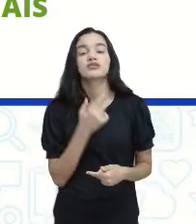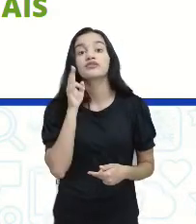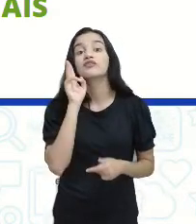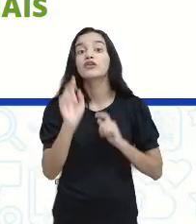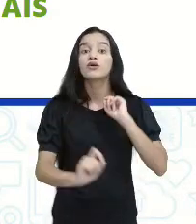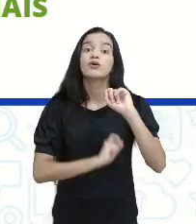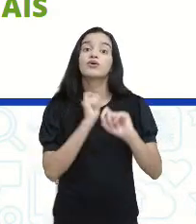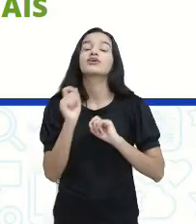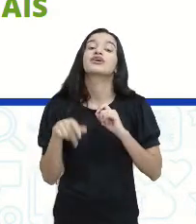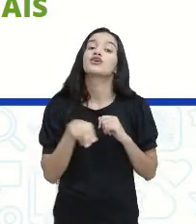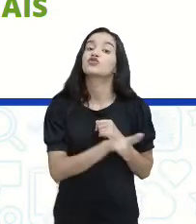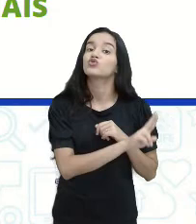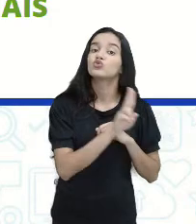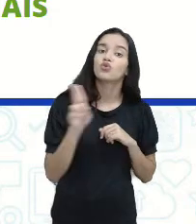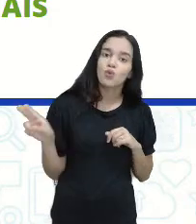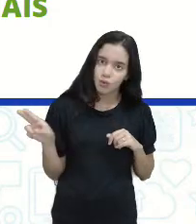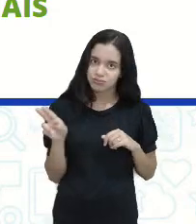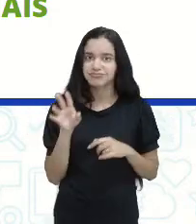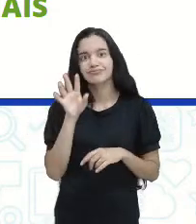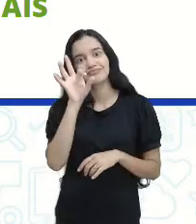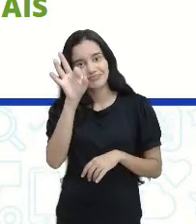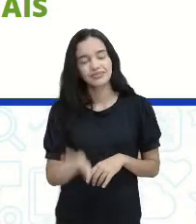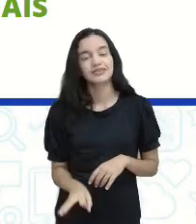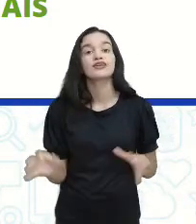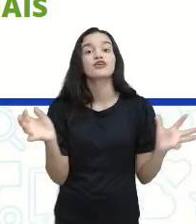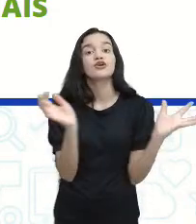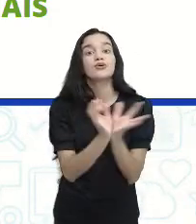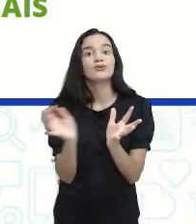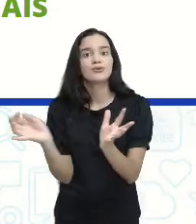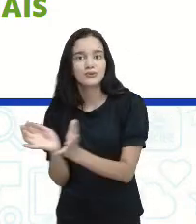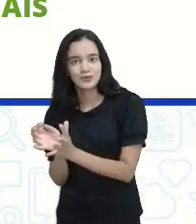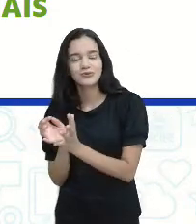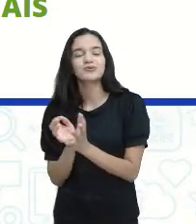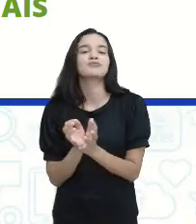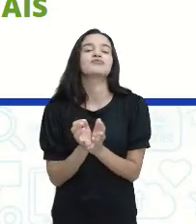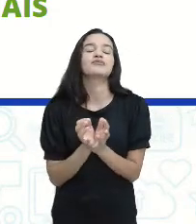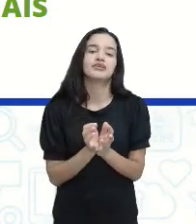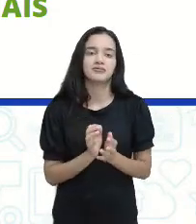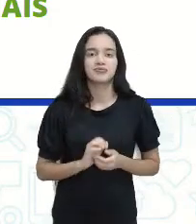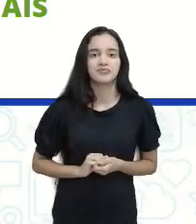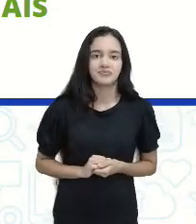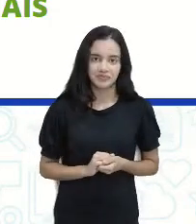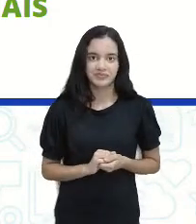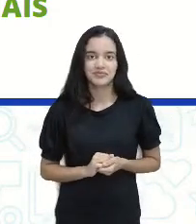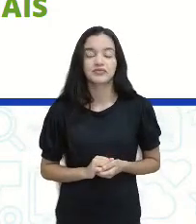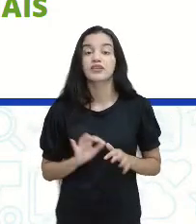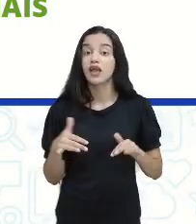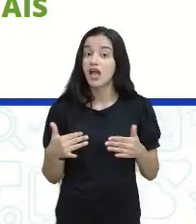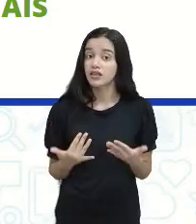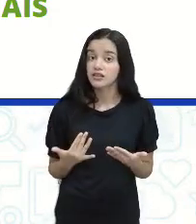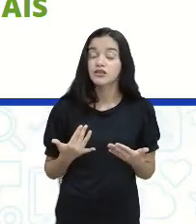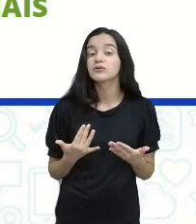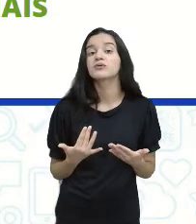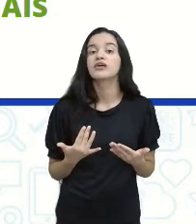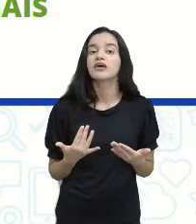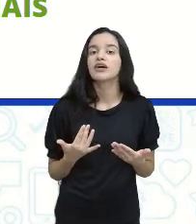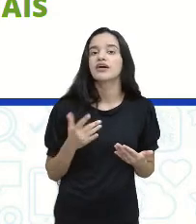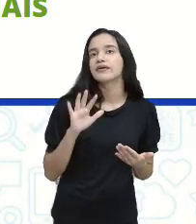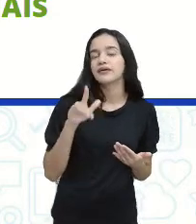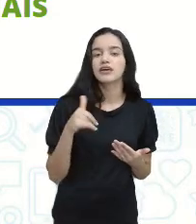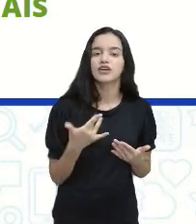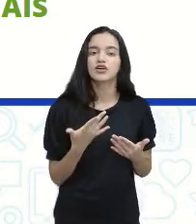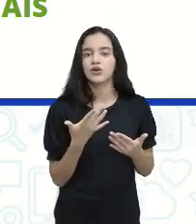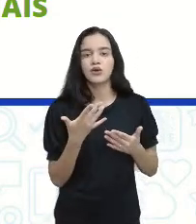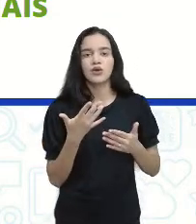o quê? Os nomes, né, dos grupos aos quais elas pertencem, tá certo? Então, de acordo com